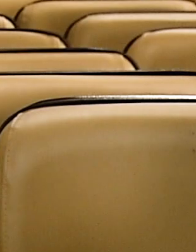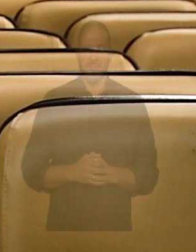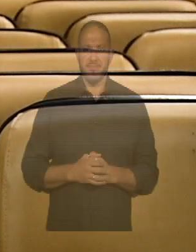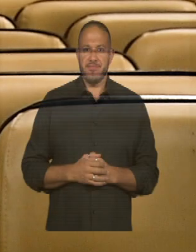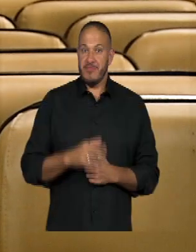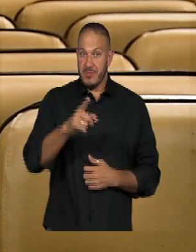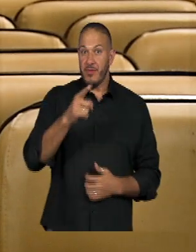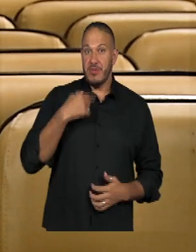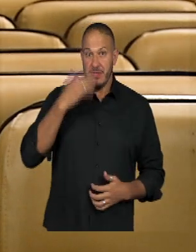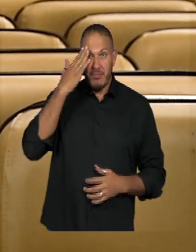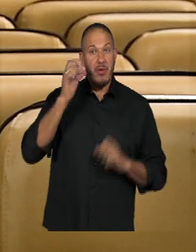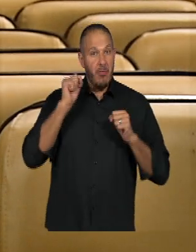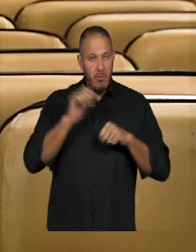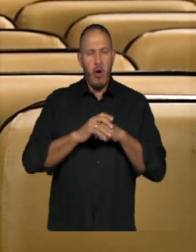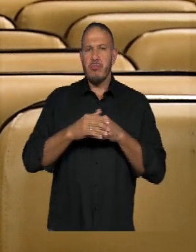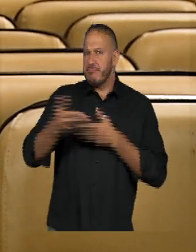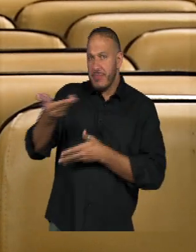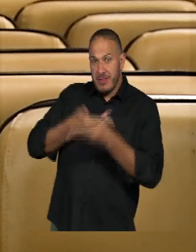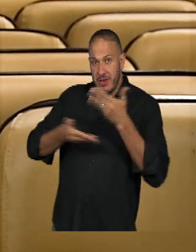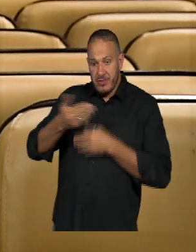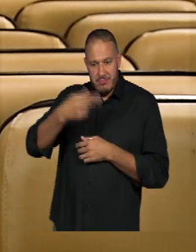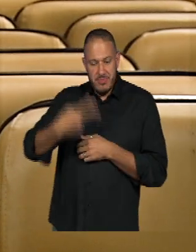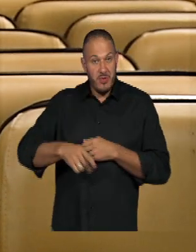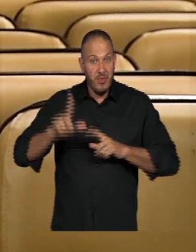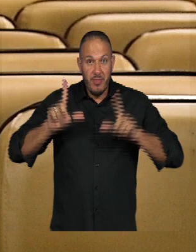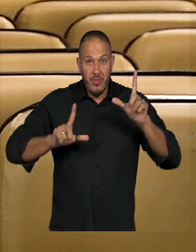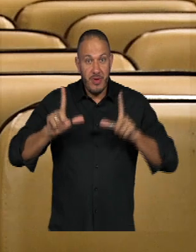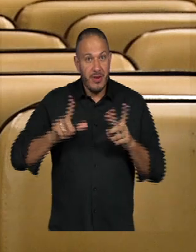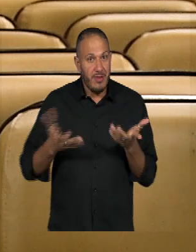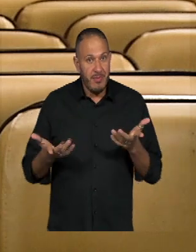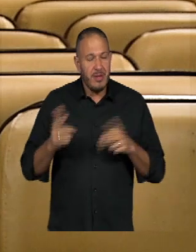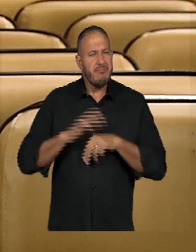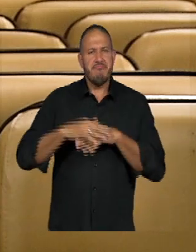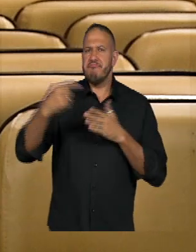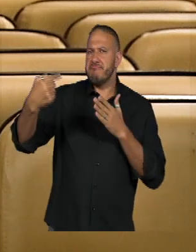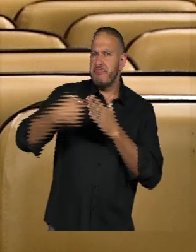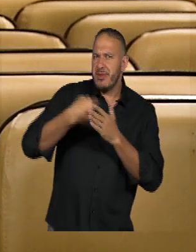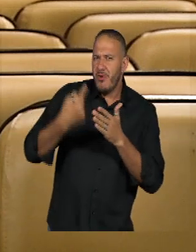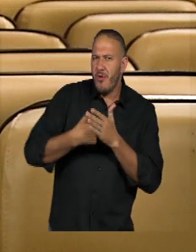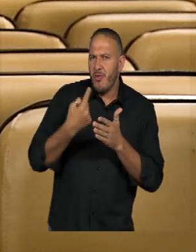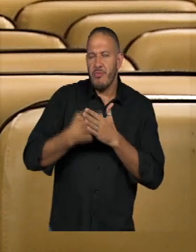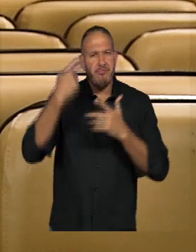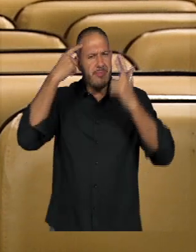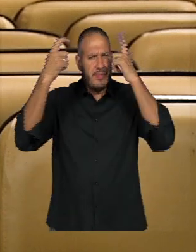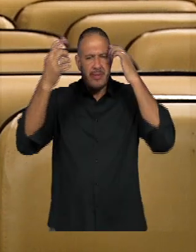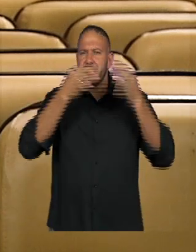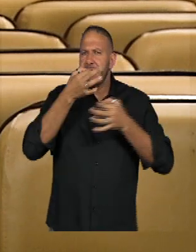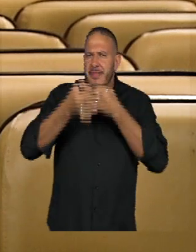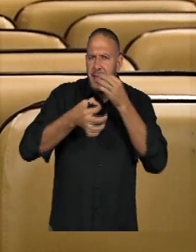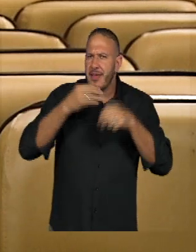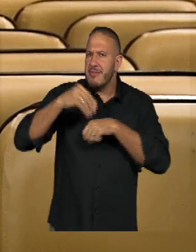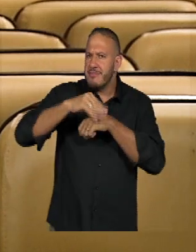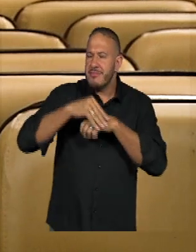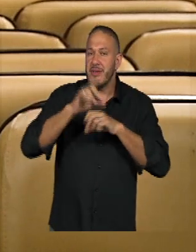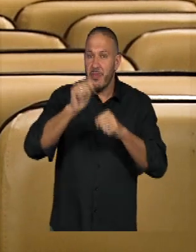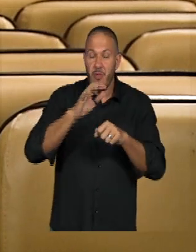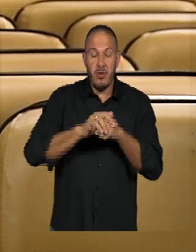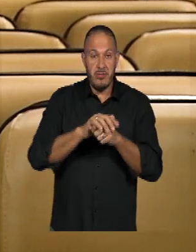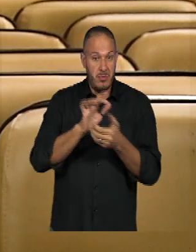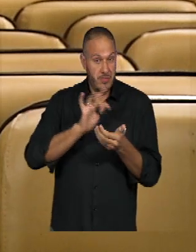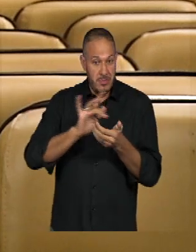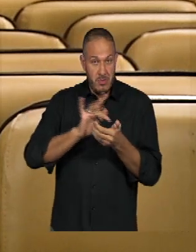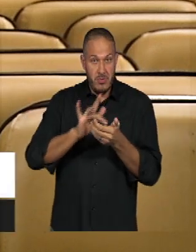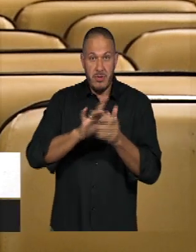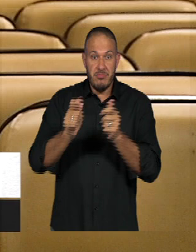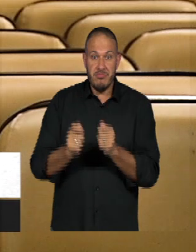Você sabia que pode interagir com o nosso programa? Fazer perguntas, mandar sugestões, basta apontar a câmera do